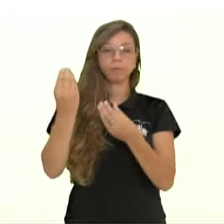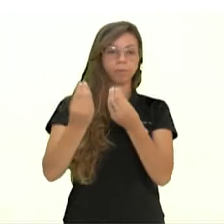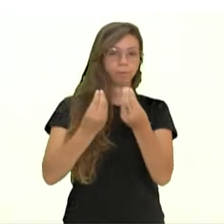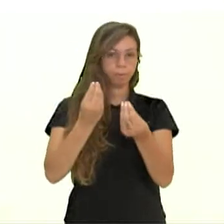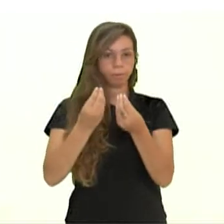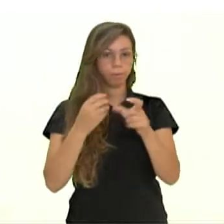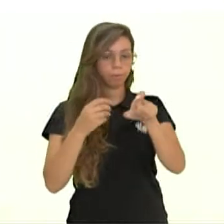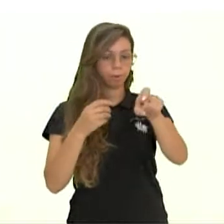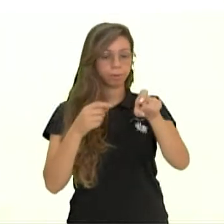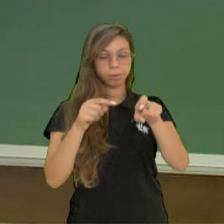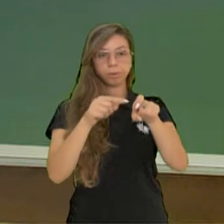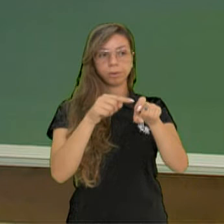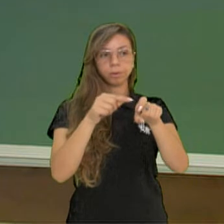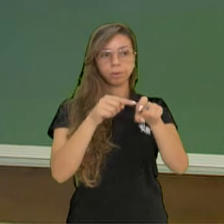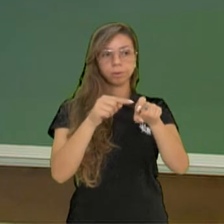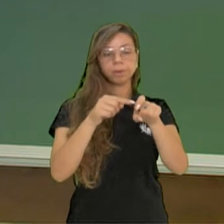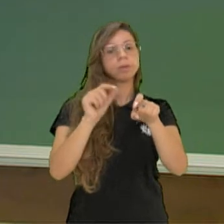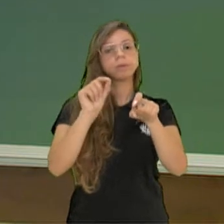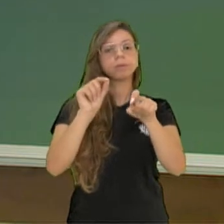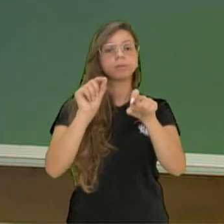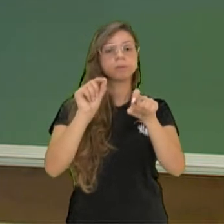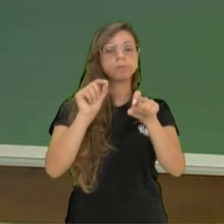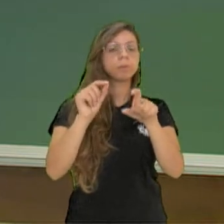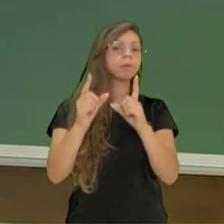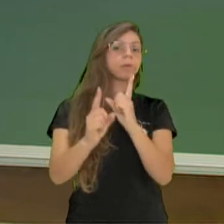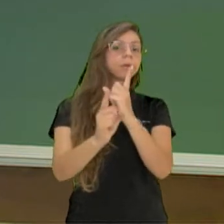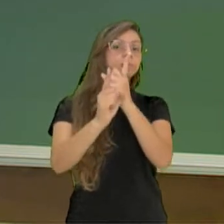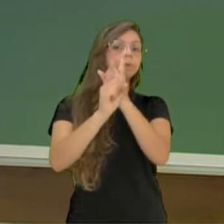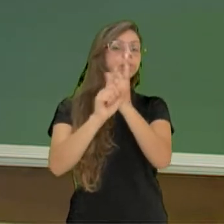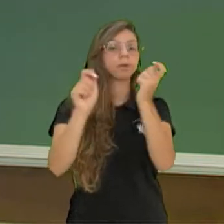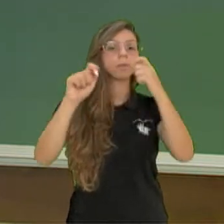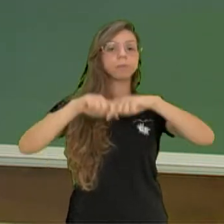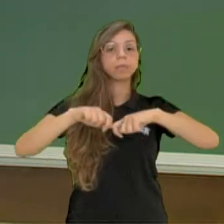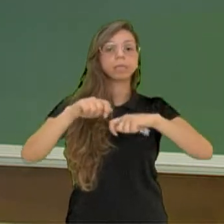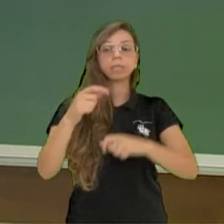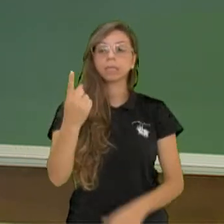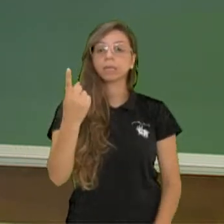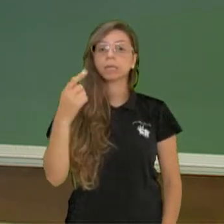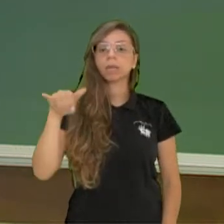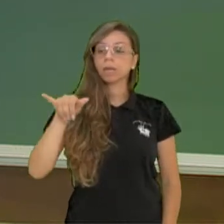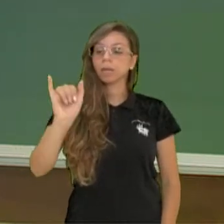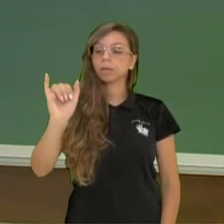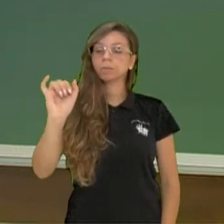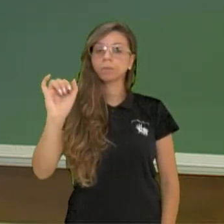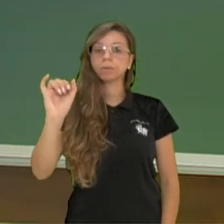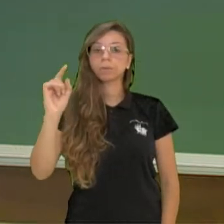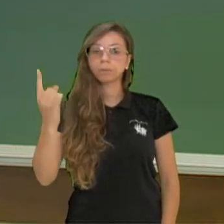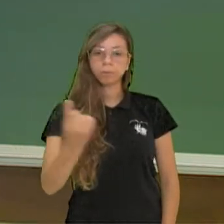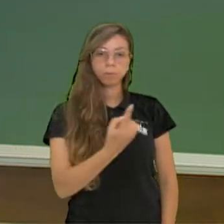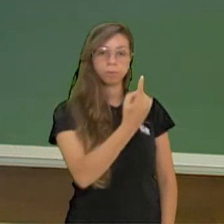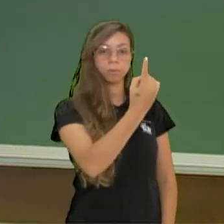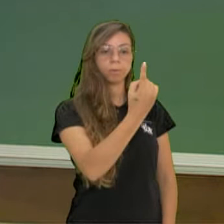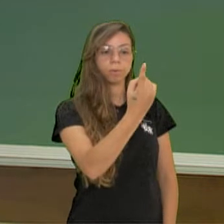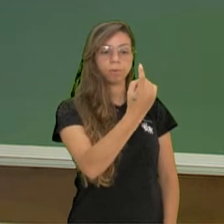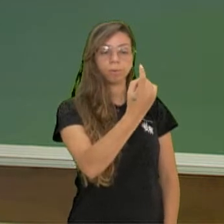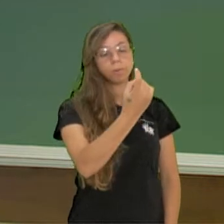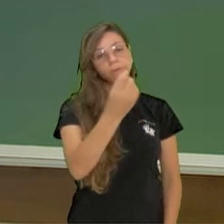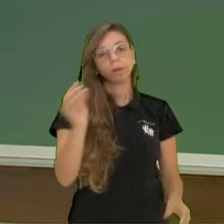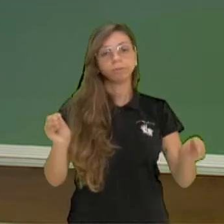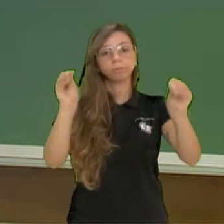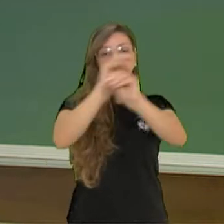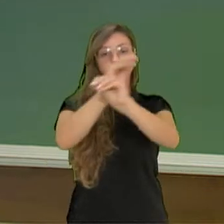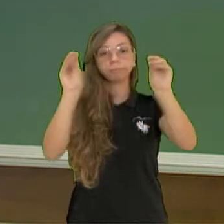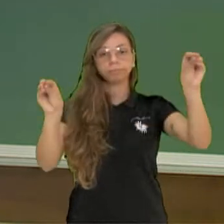y nesta linha. Para isolar o y, a gente vai, né, trocando as